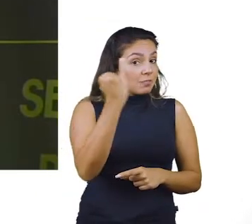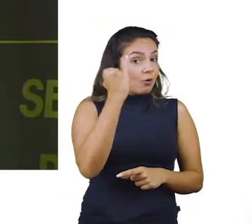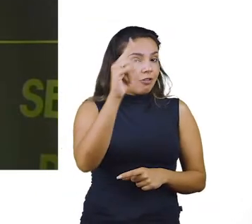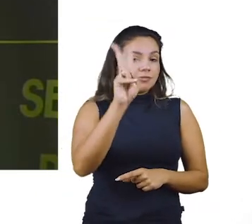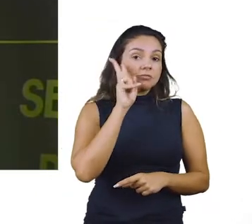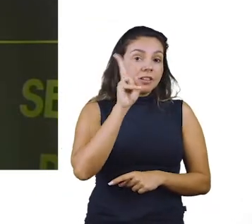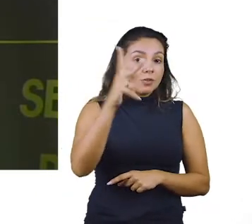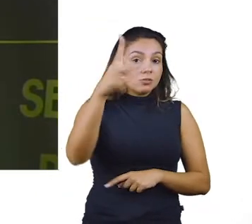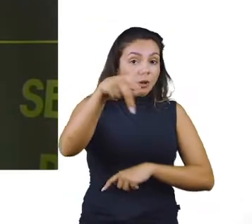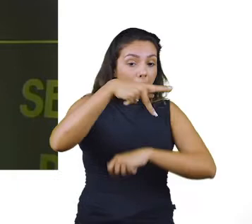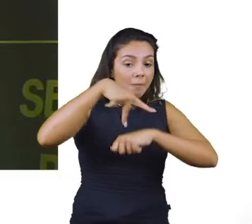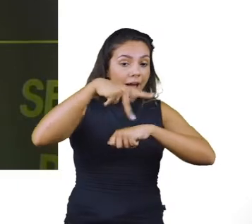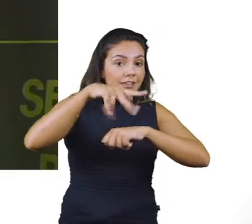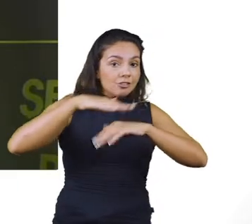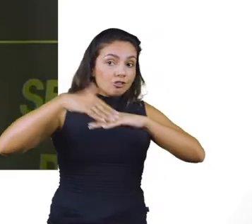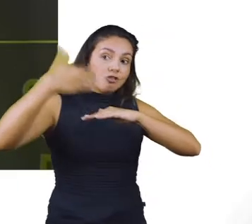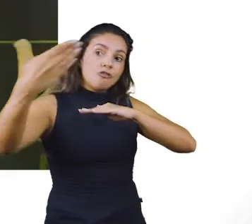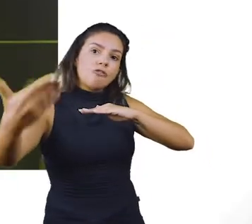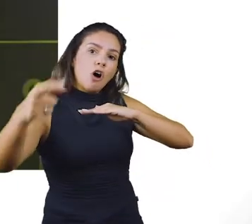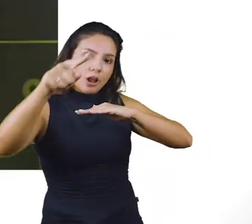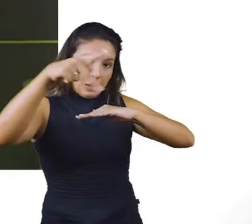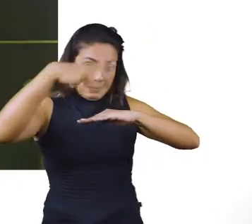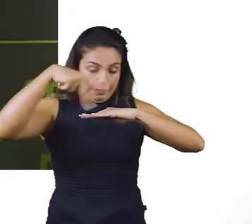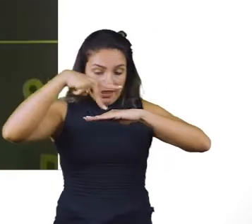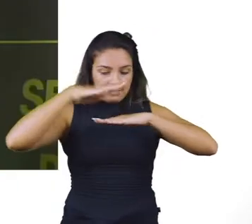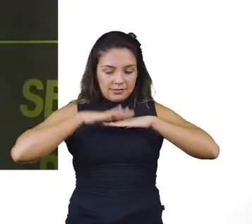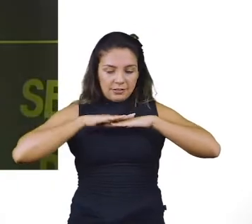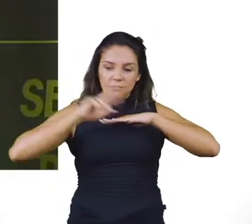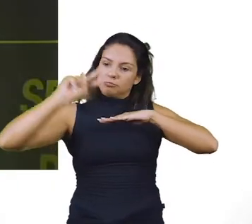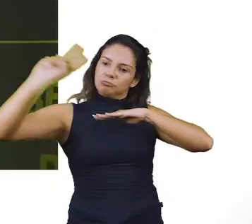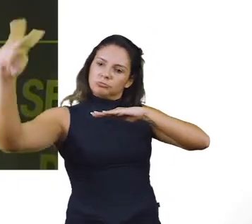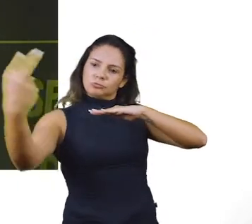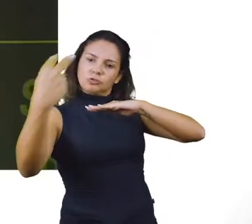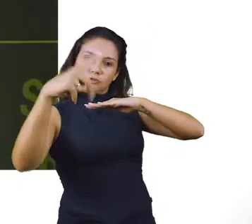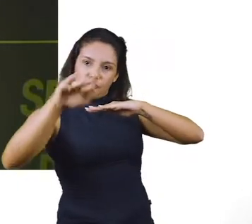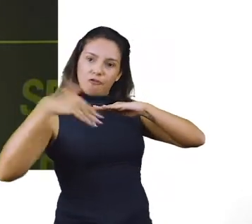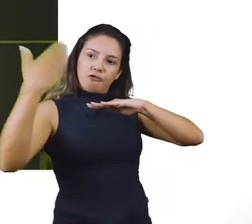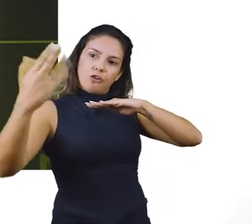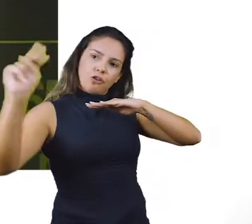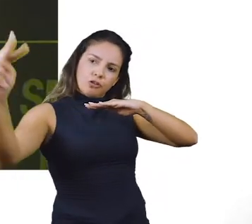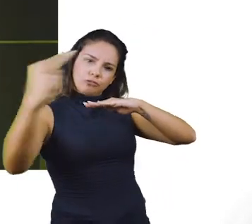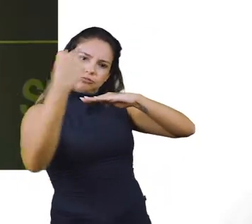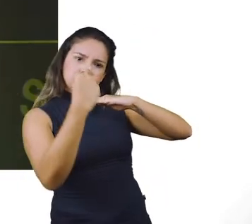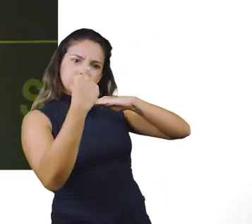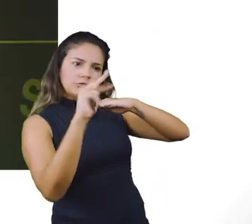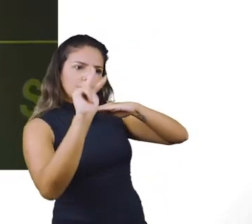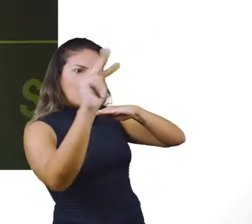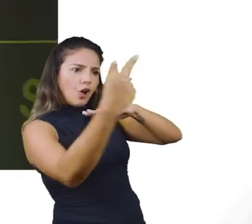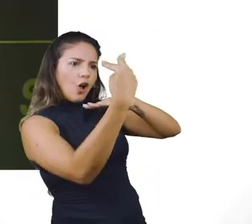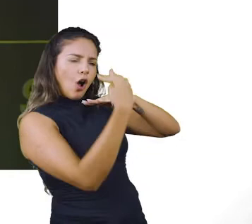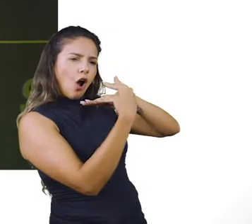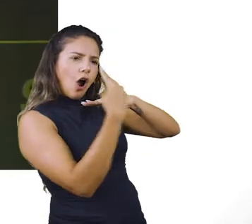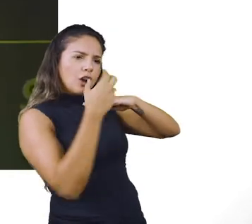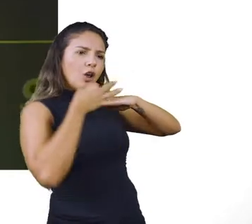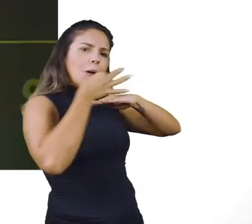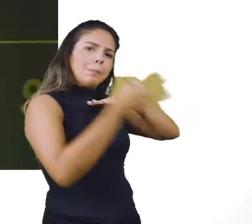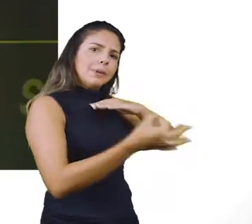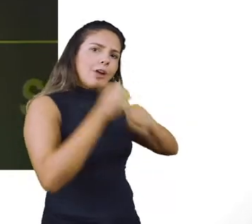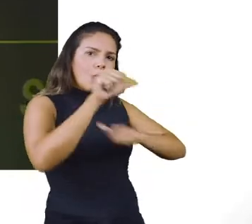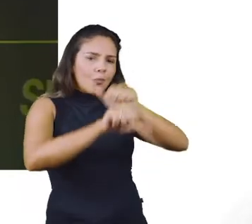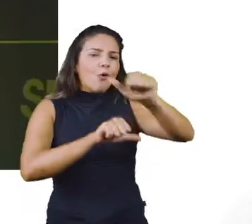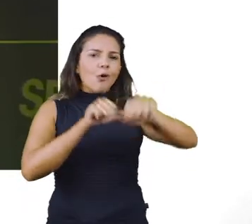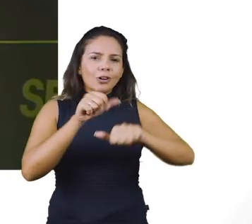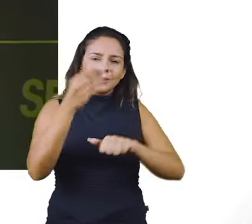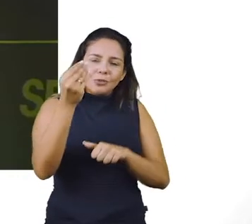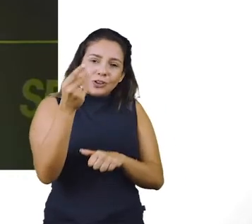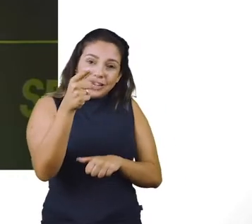fora, você enxergar... É como quando você sai de casa, você enxergar a sua família de fora tem um poder muito grande para